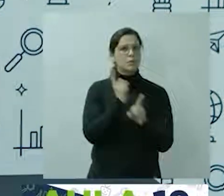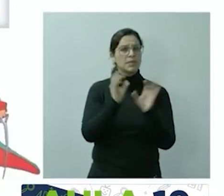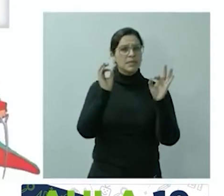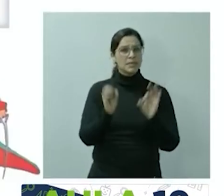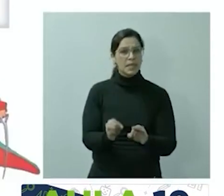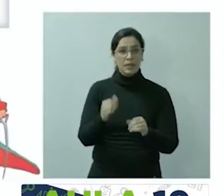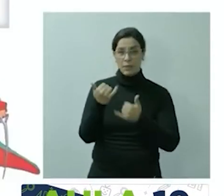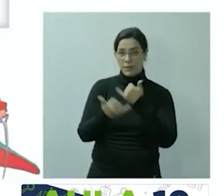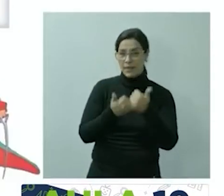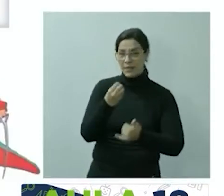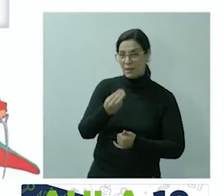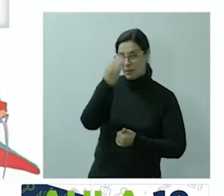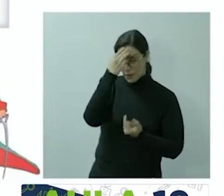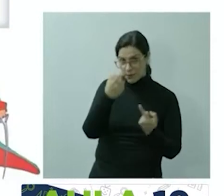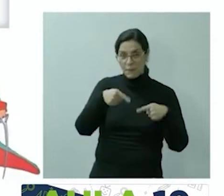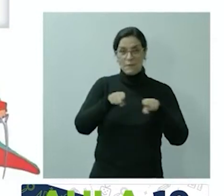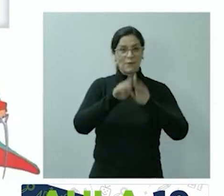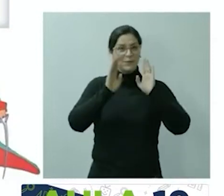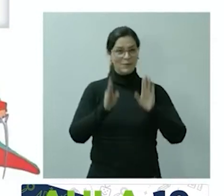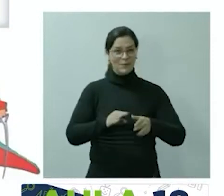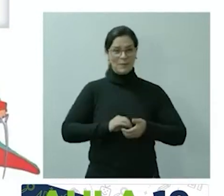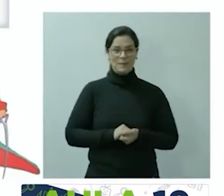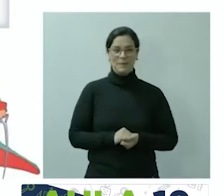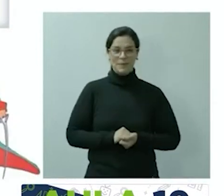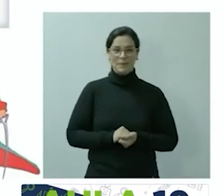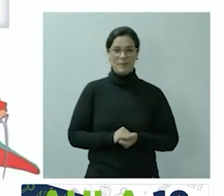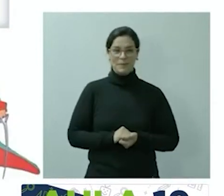esse jogo da memória. Eu já volto.